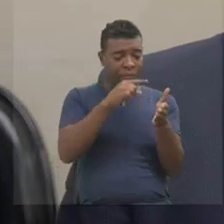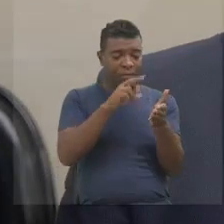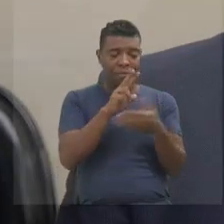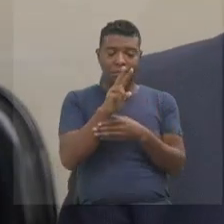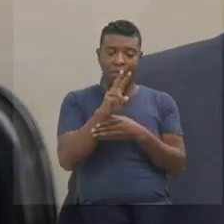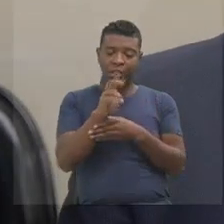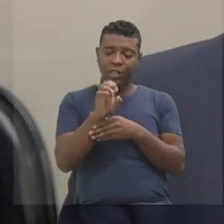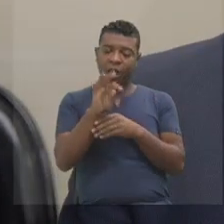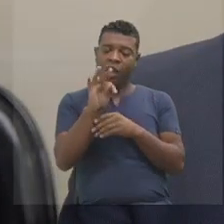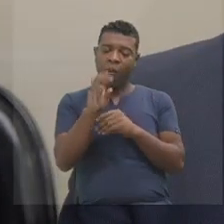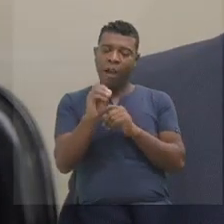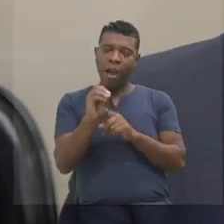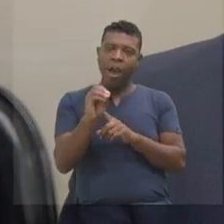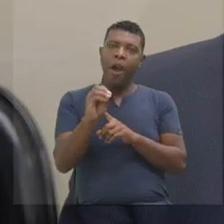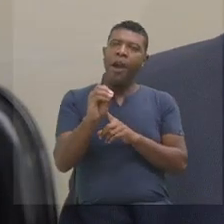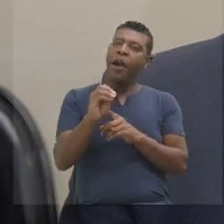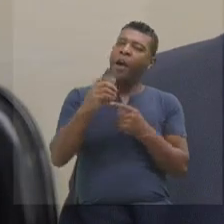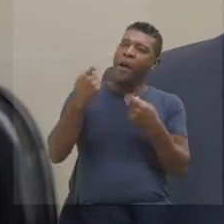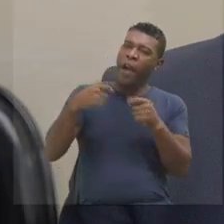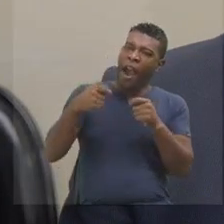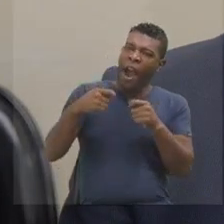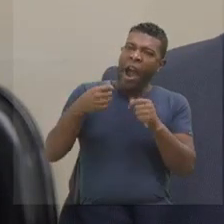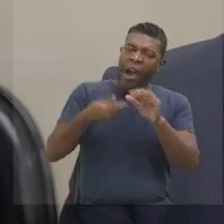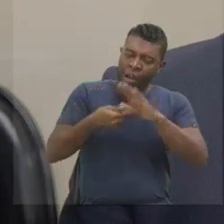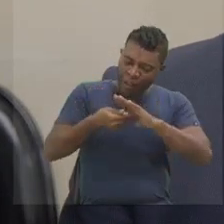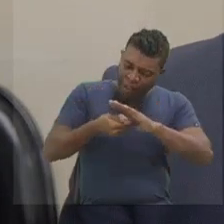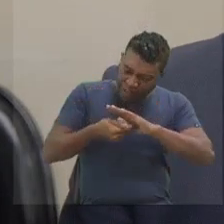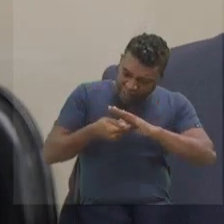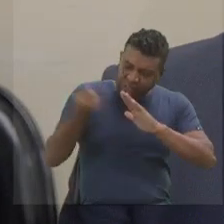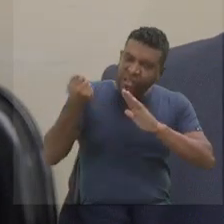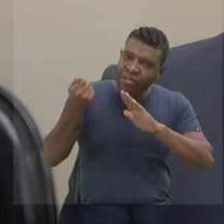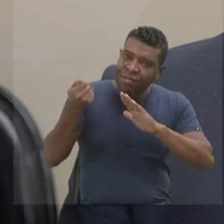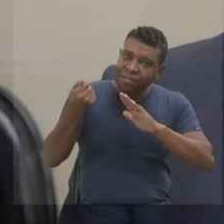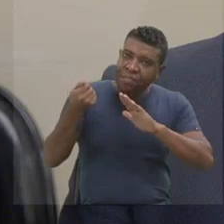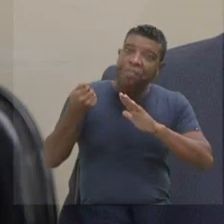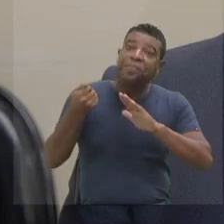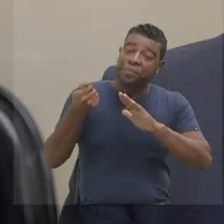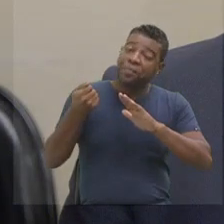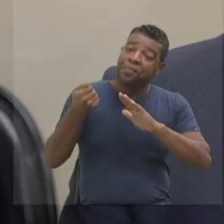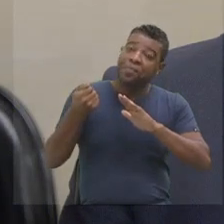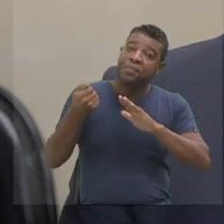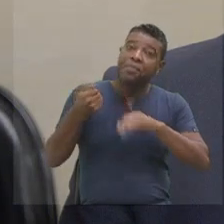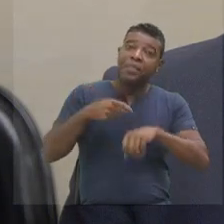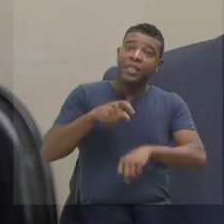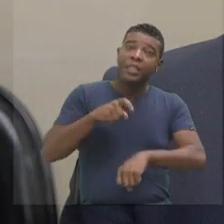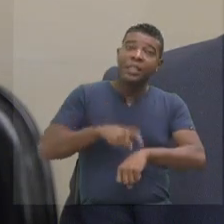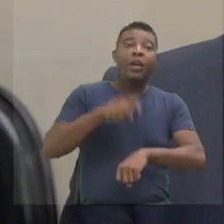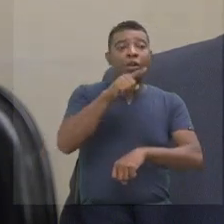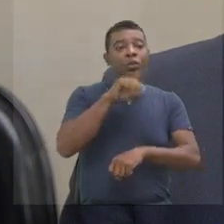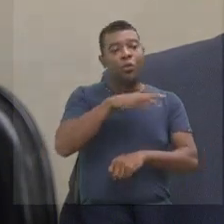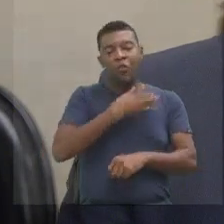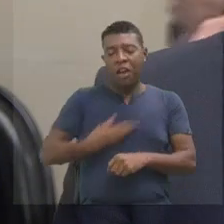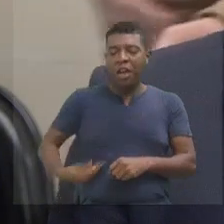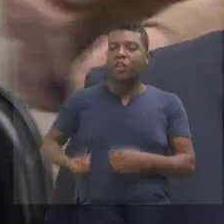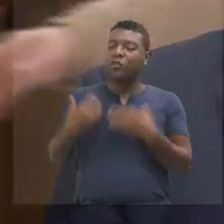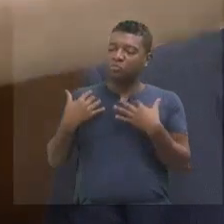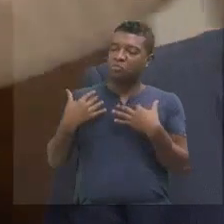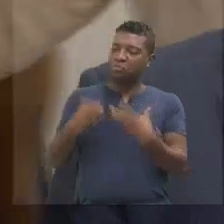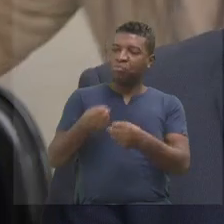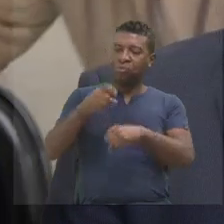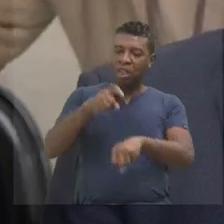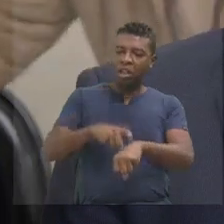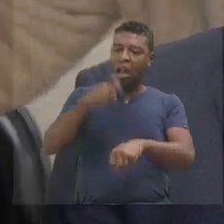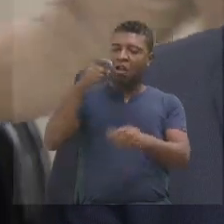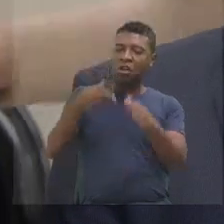ser retirada daquela pauta imediatamente o governador aceitou retirou